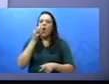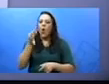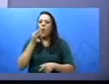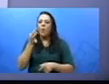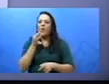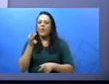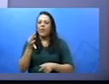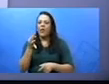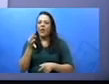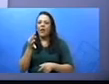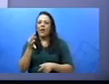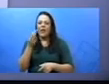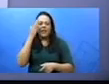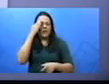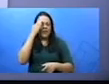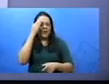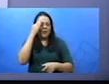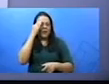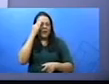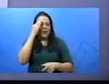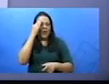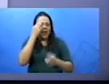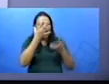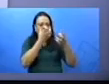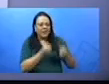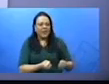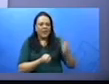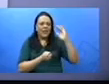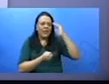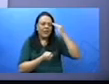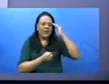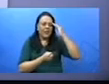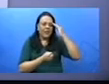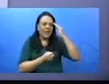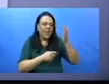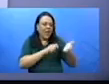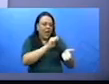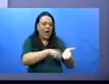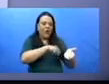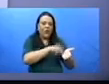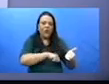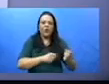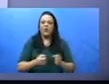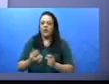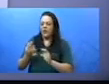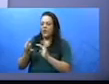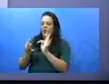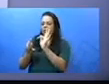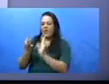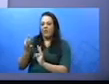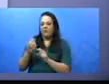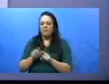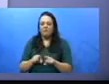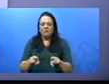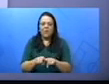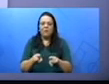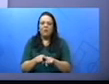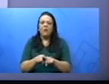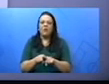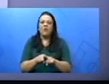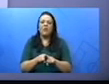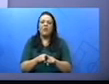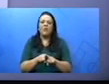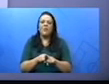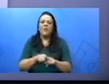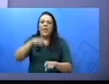ou estilo do autor do texto. É também apto a interpretar tabelas gráficas,